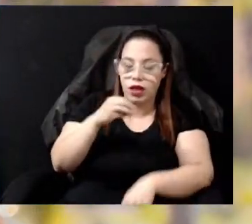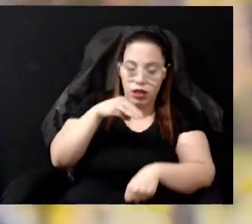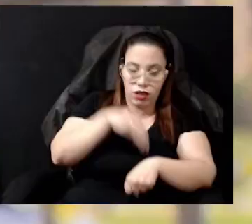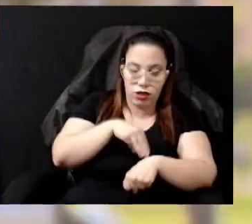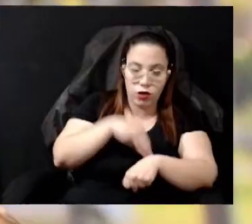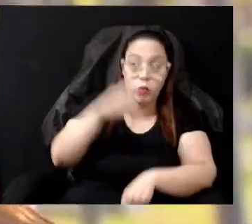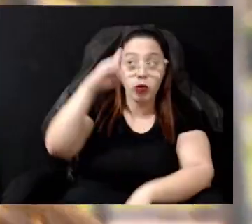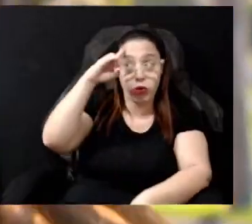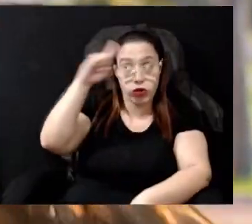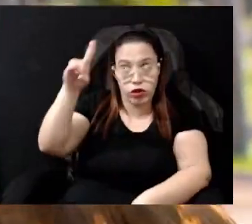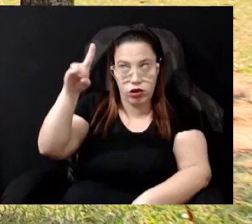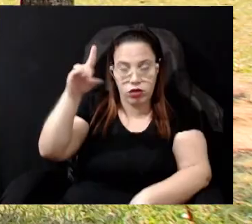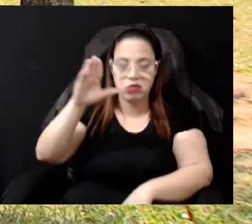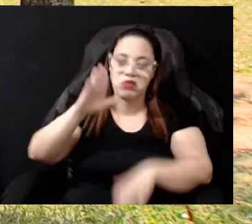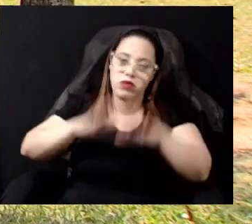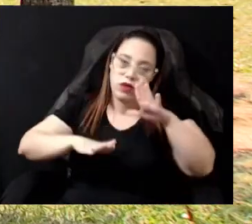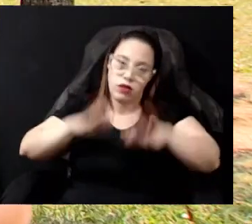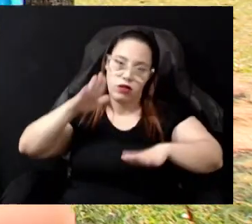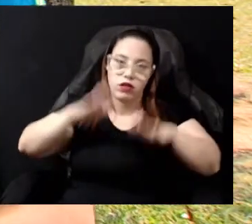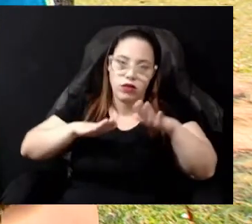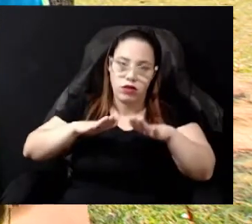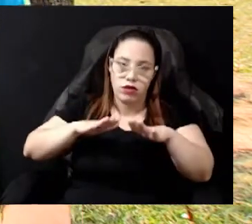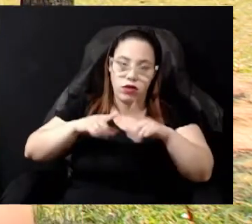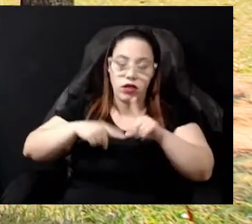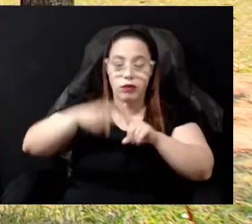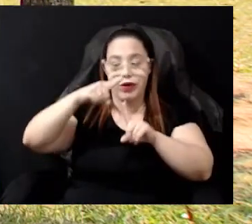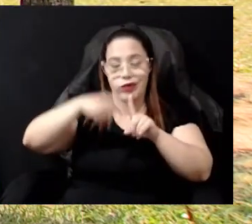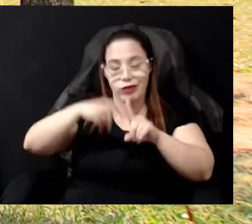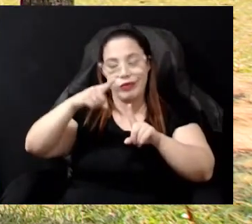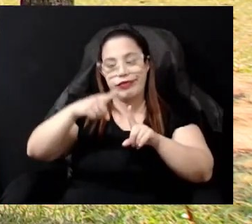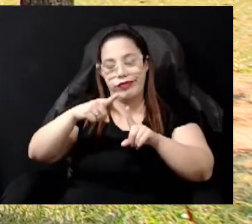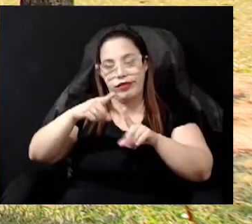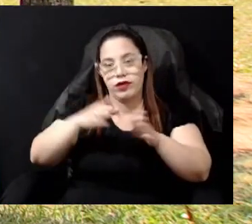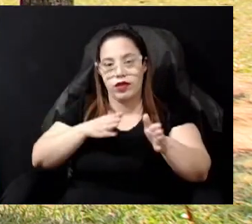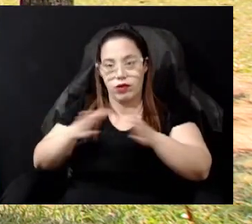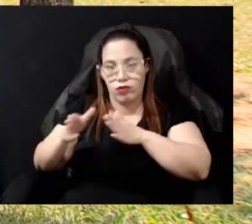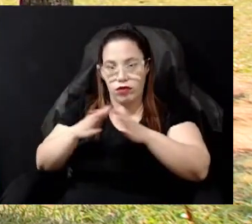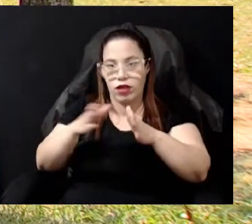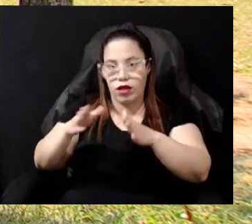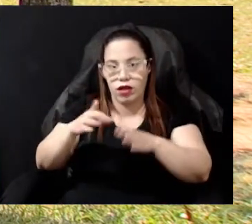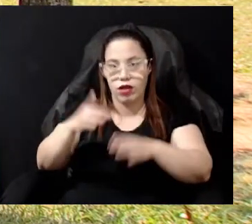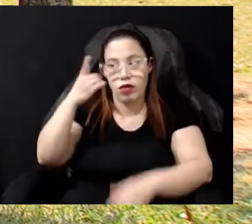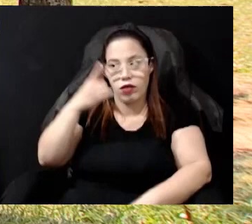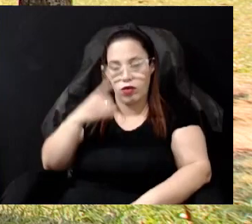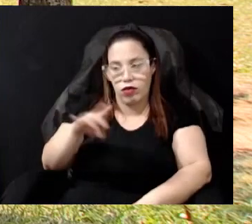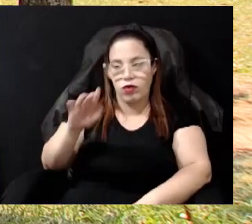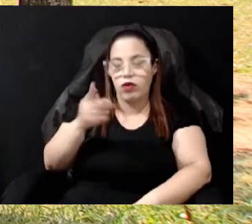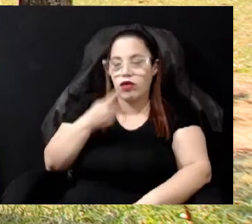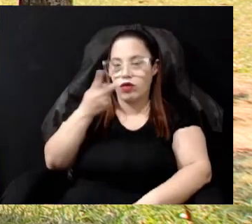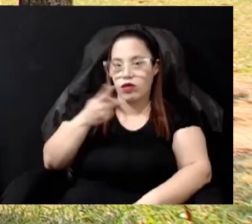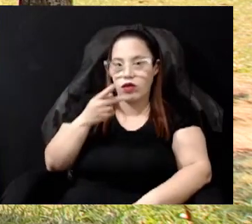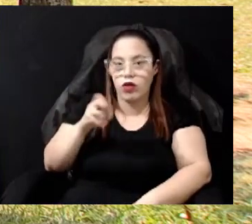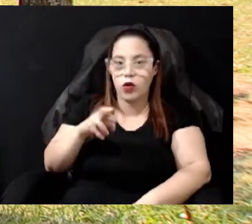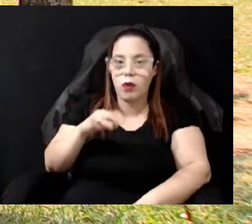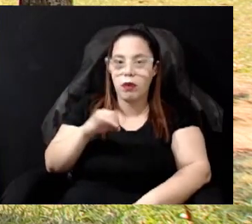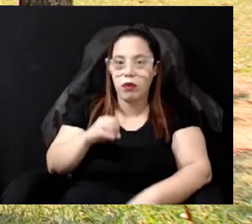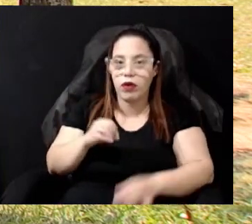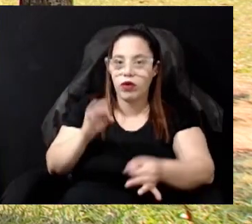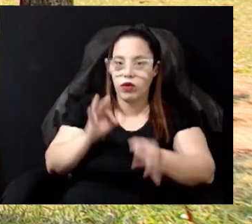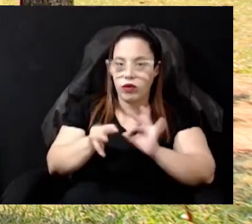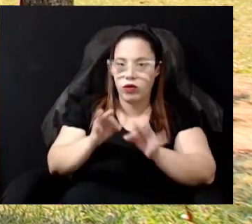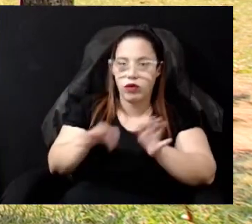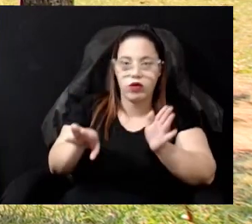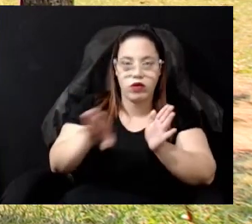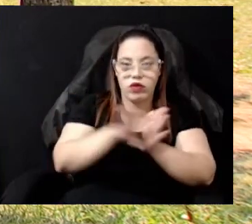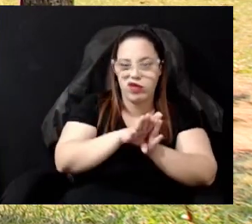da condição climática. Ela segue uma dieta, então a gente tem o controle de peso dessas aves. Ela não chega, é um ponto onde